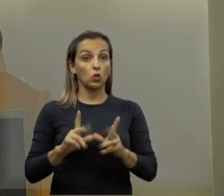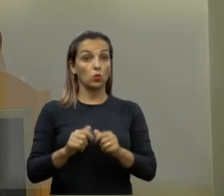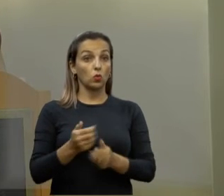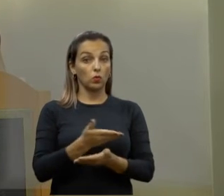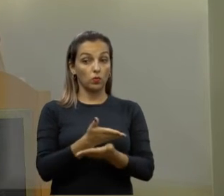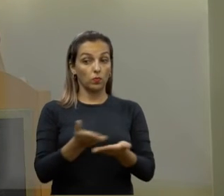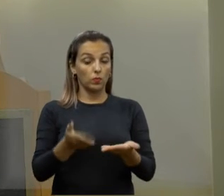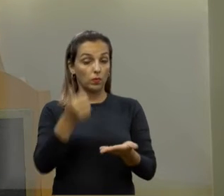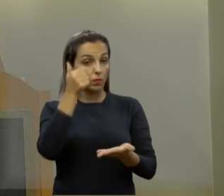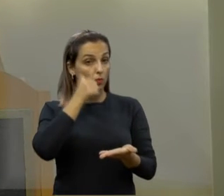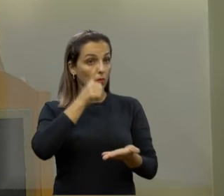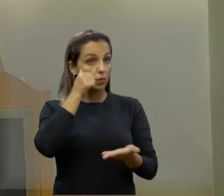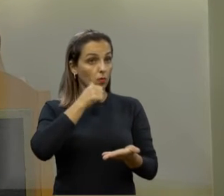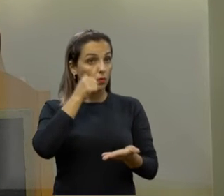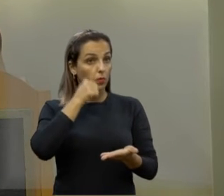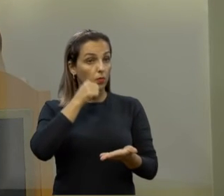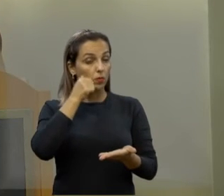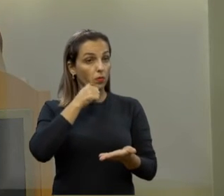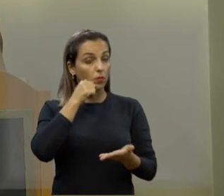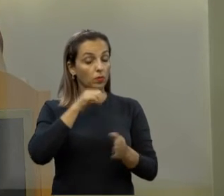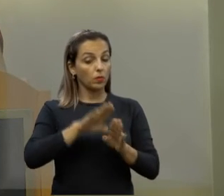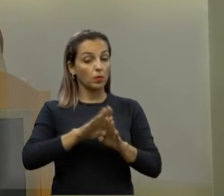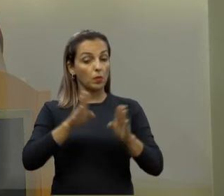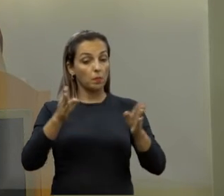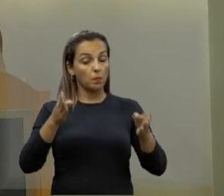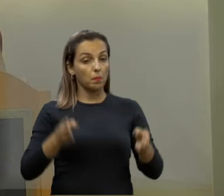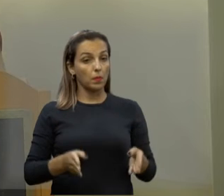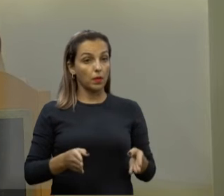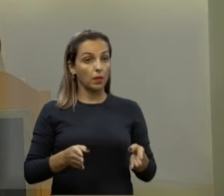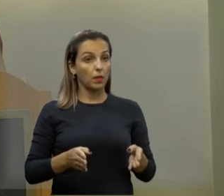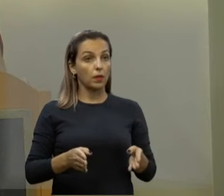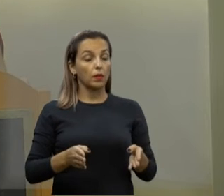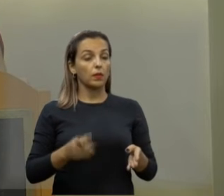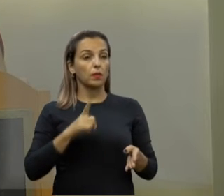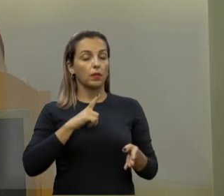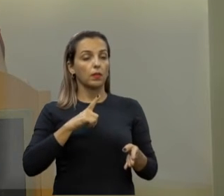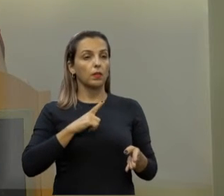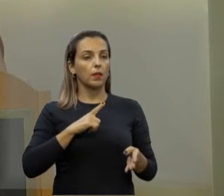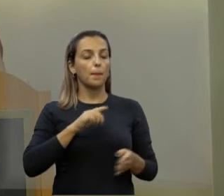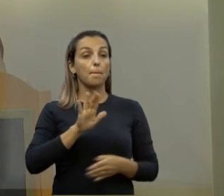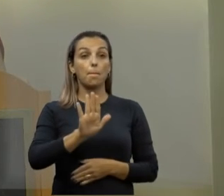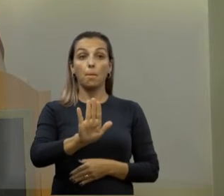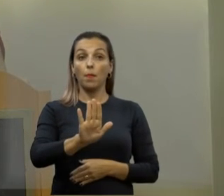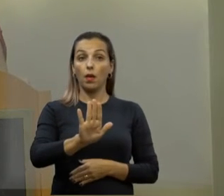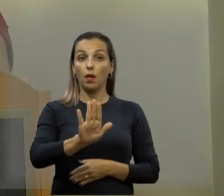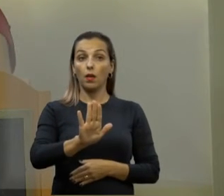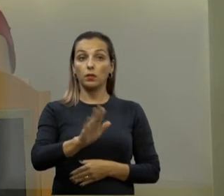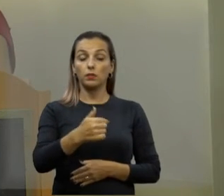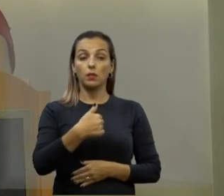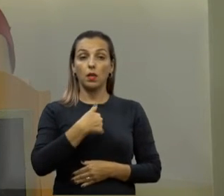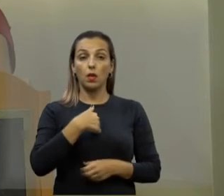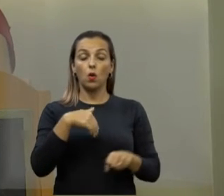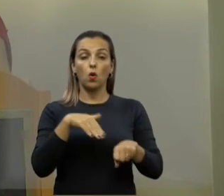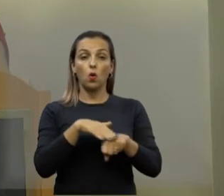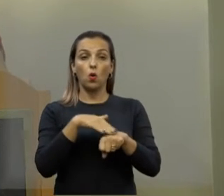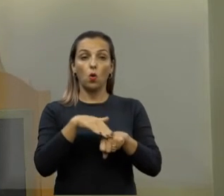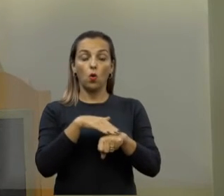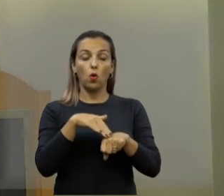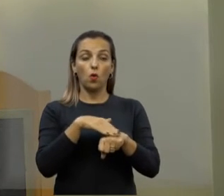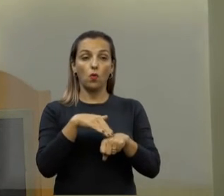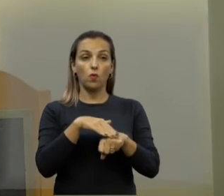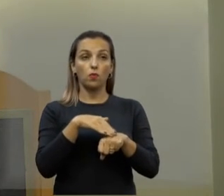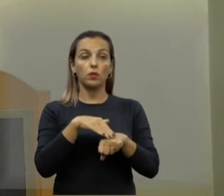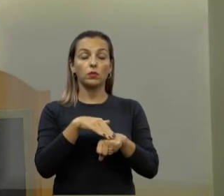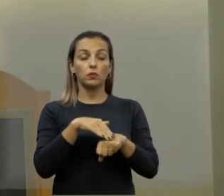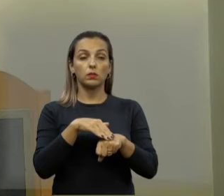companheiros mulheres daqui da bancada feminista colocaram no entanto eu conversei com Lucas antes